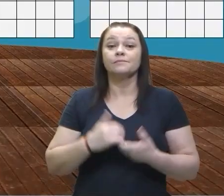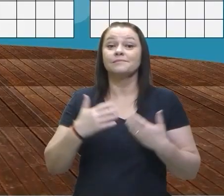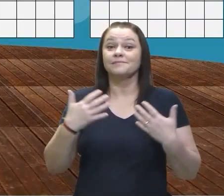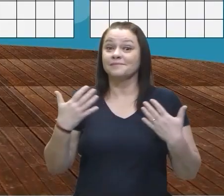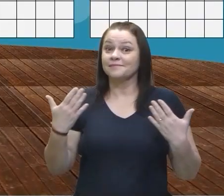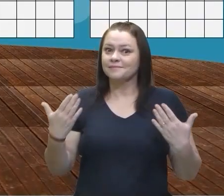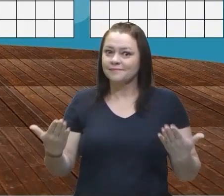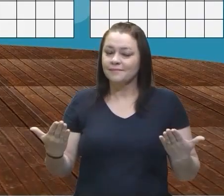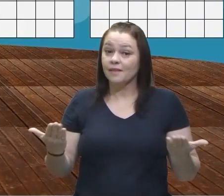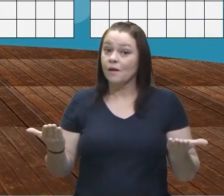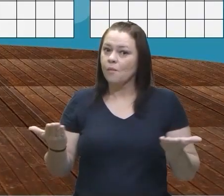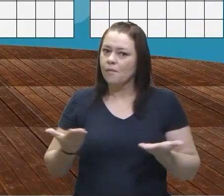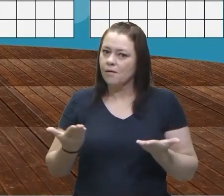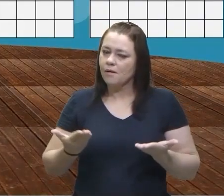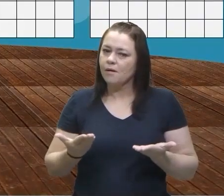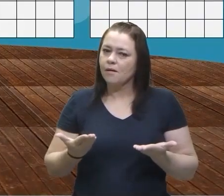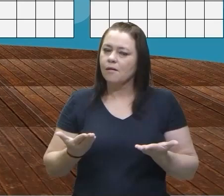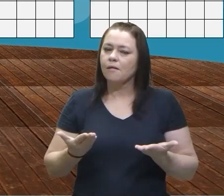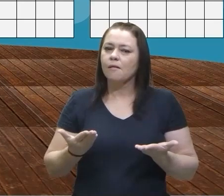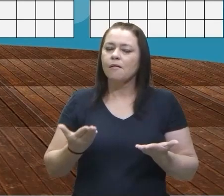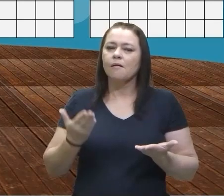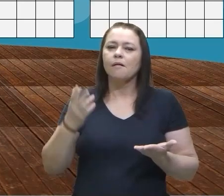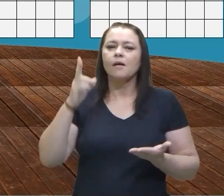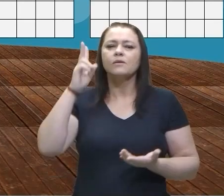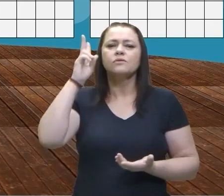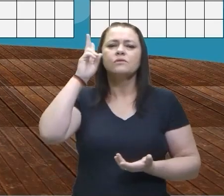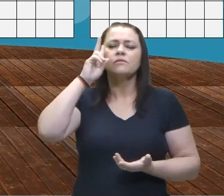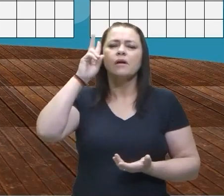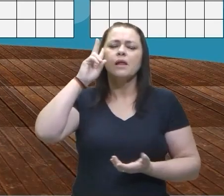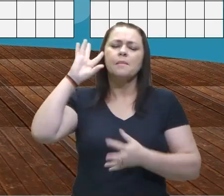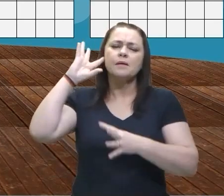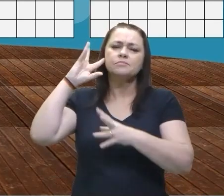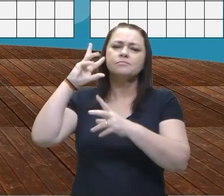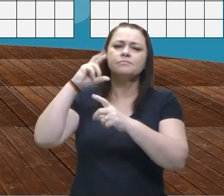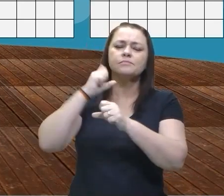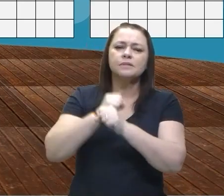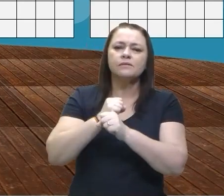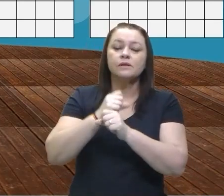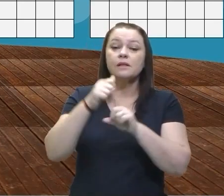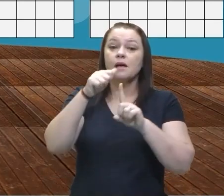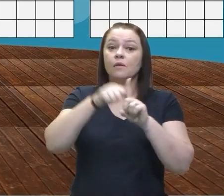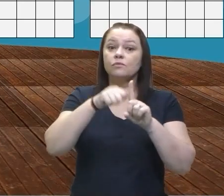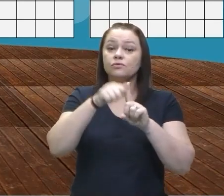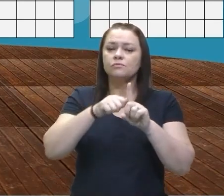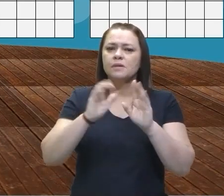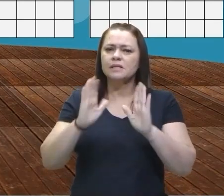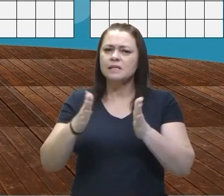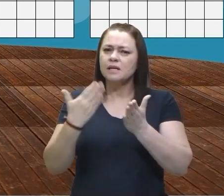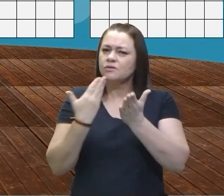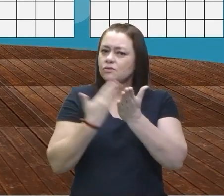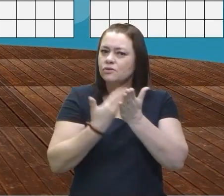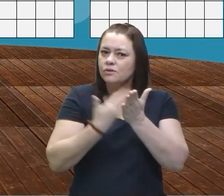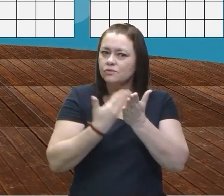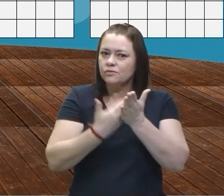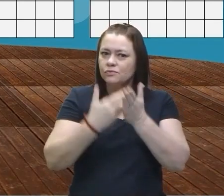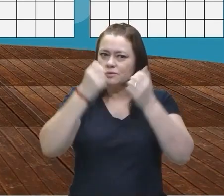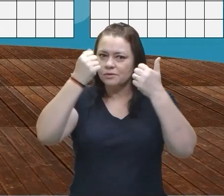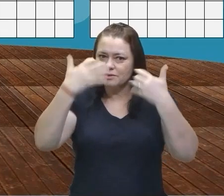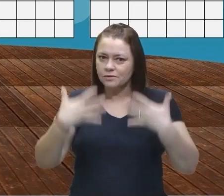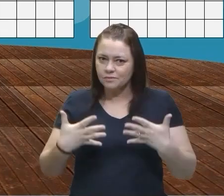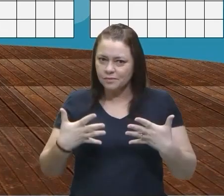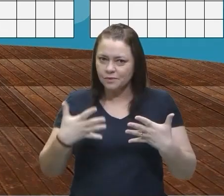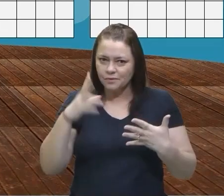Então, agora nós vamos relembrar aqueles meses que a gente já estudou, que a gente falou ainda agora deles,